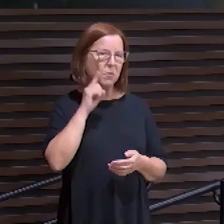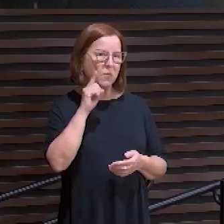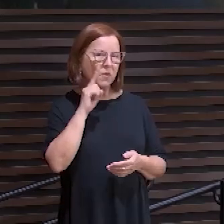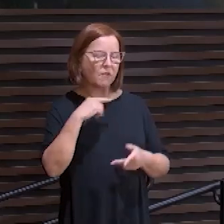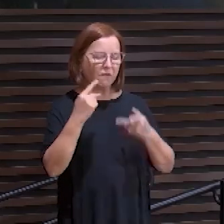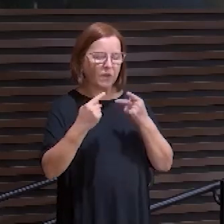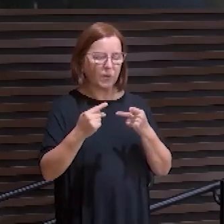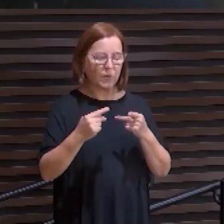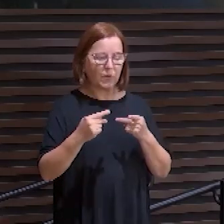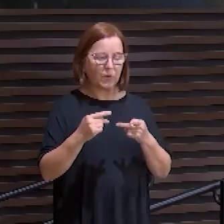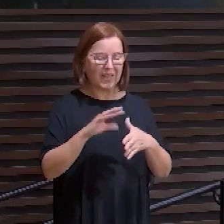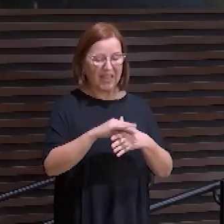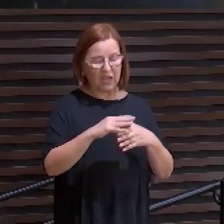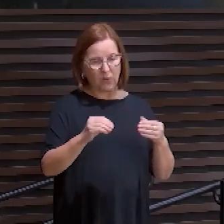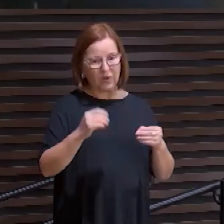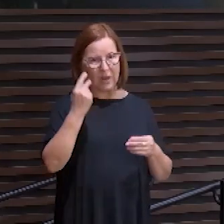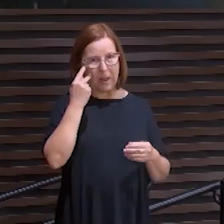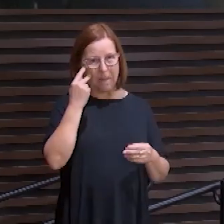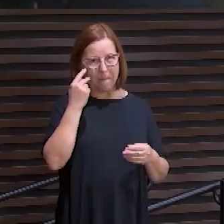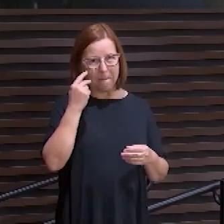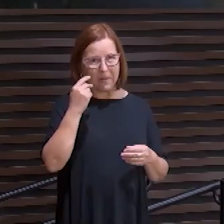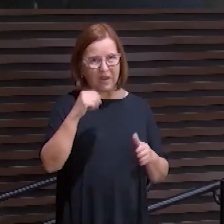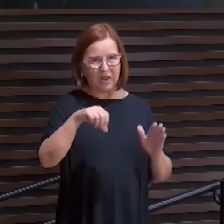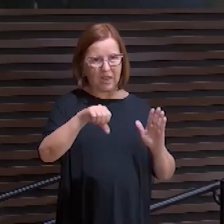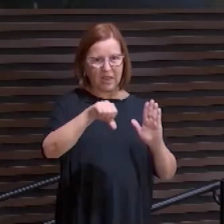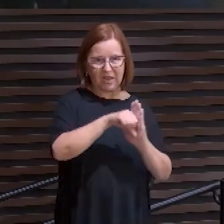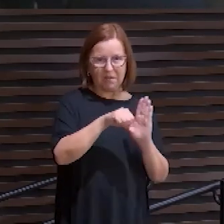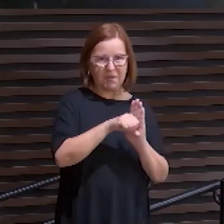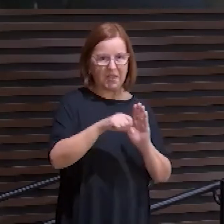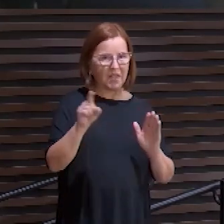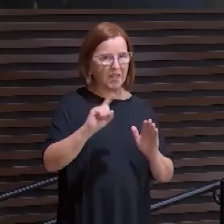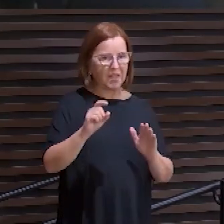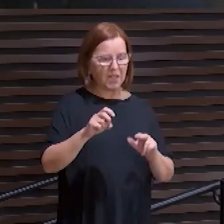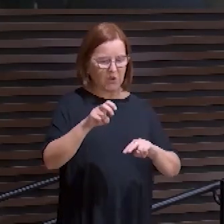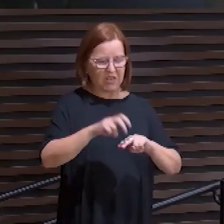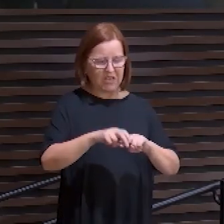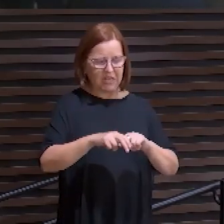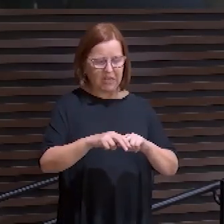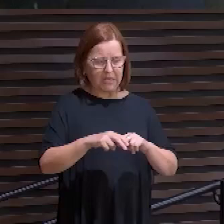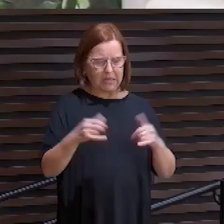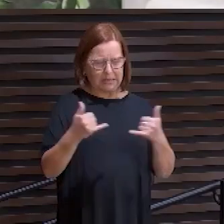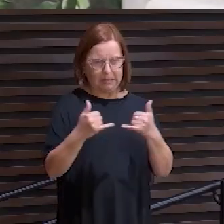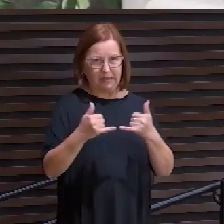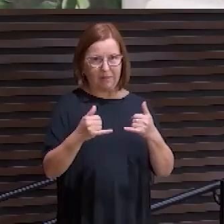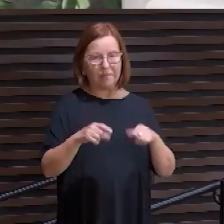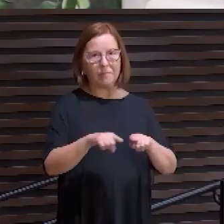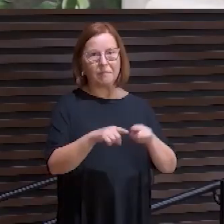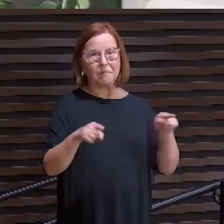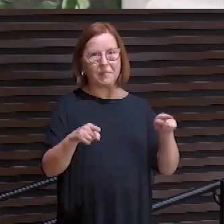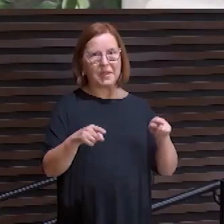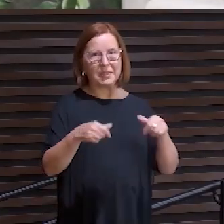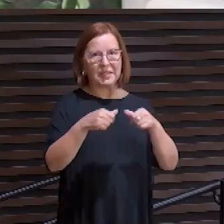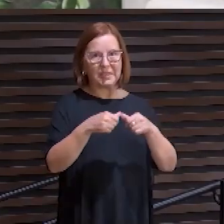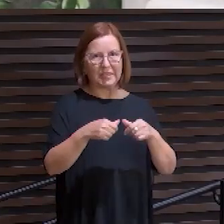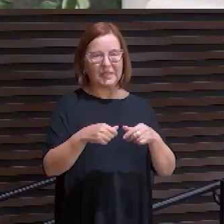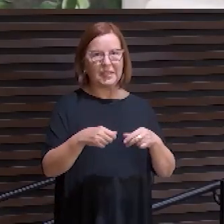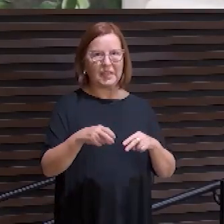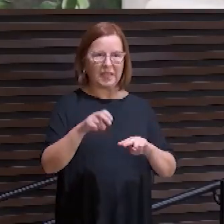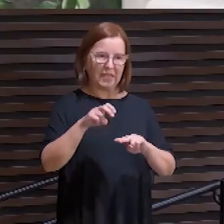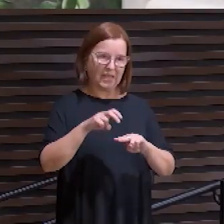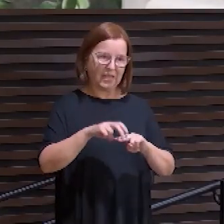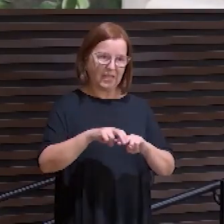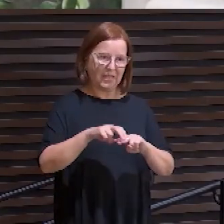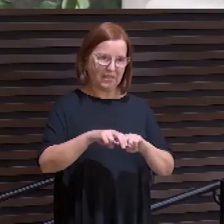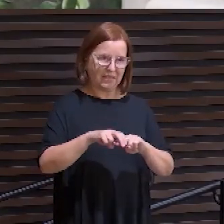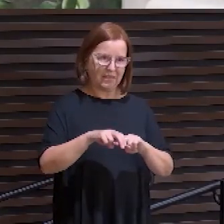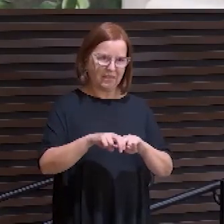cura para a criminalidade não está na cadeira elétrica, mas está na cadeira do bebê.